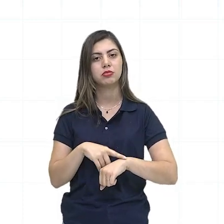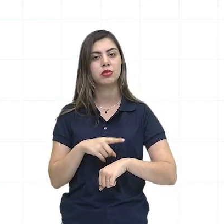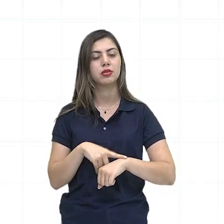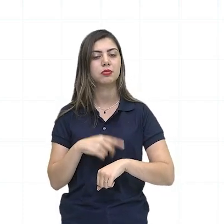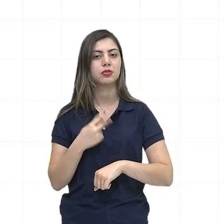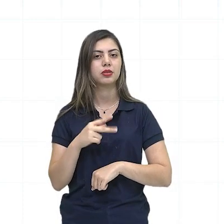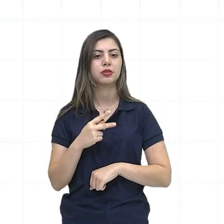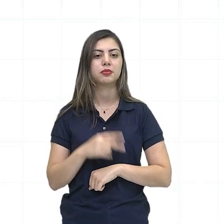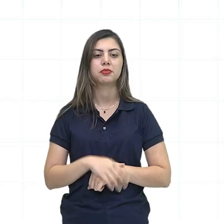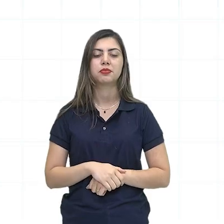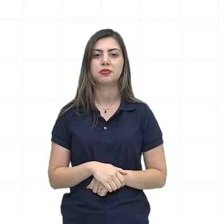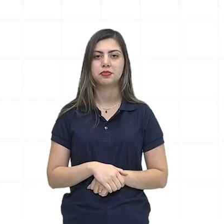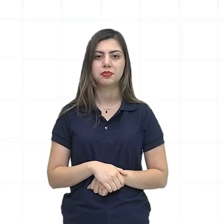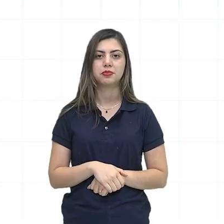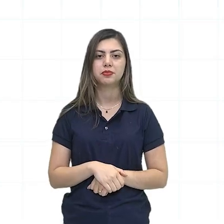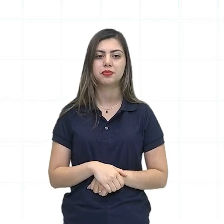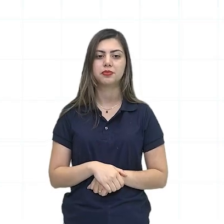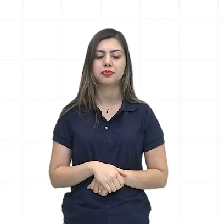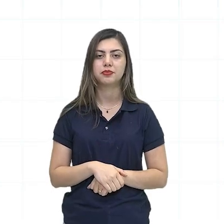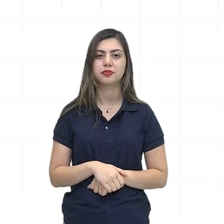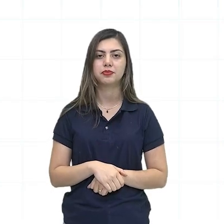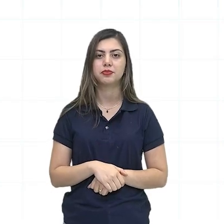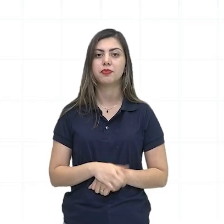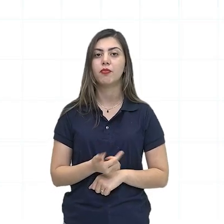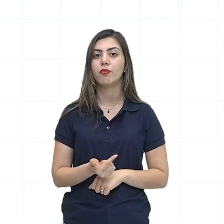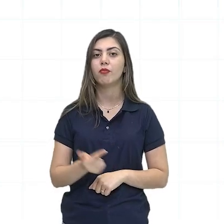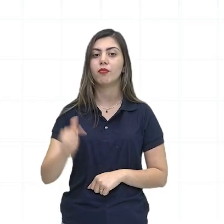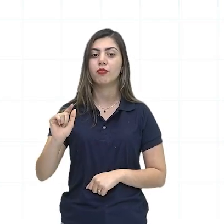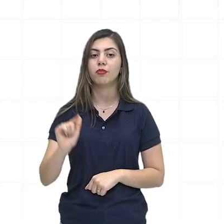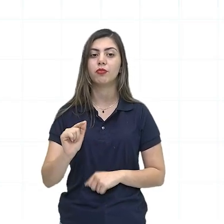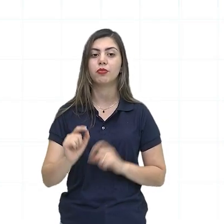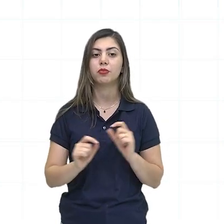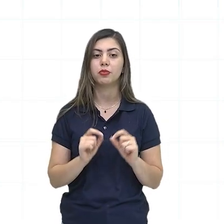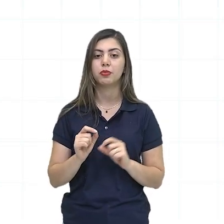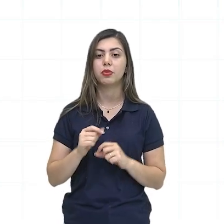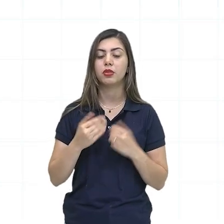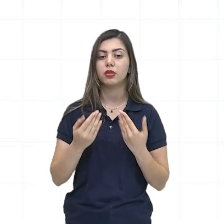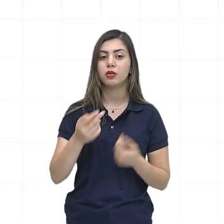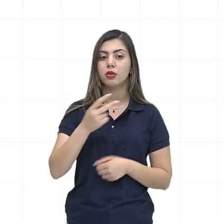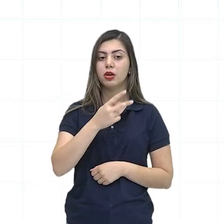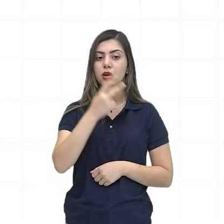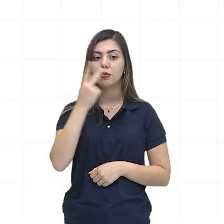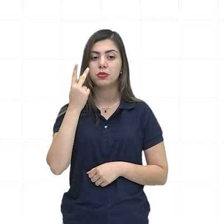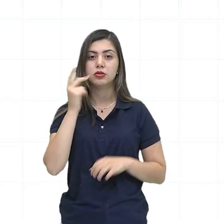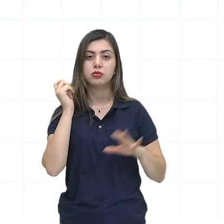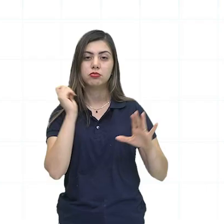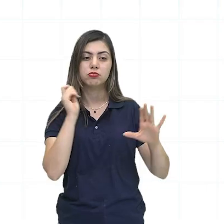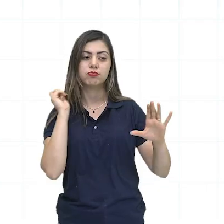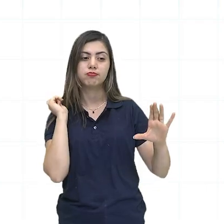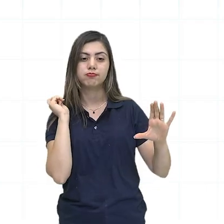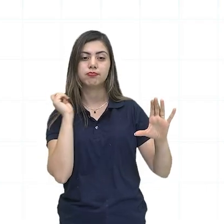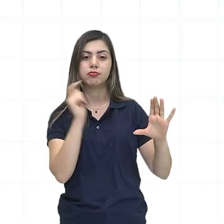ali no seu tempo. Outra regra é que, na vez do jogador arremessar,